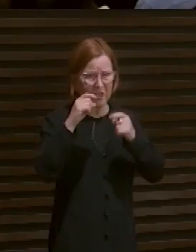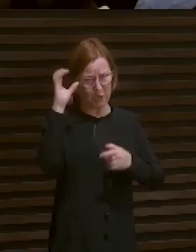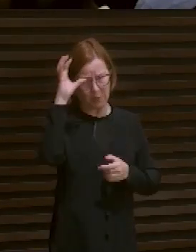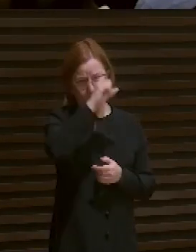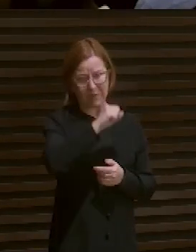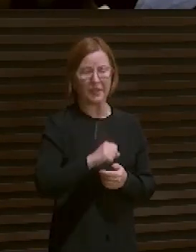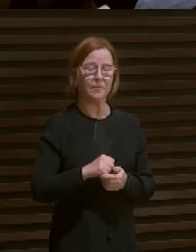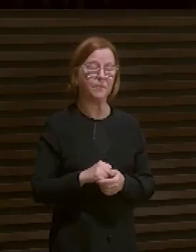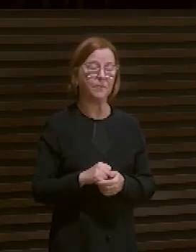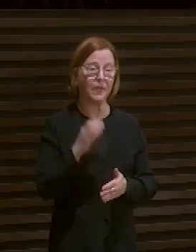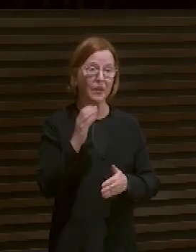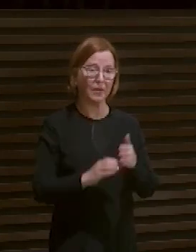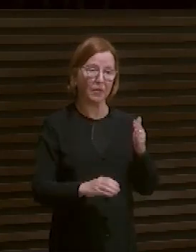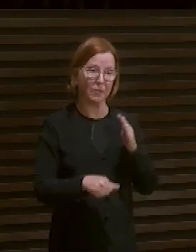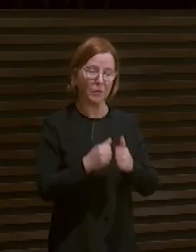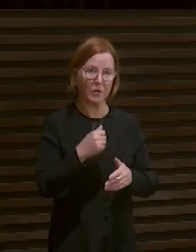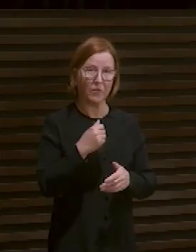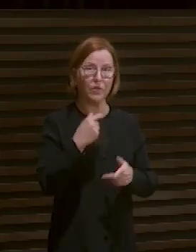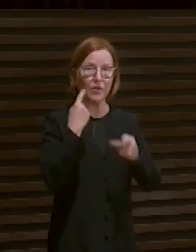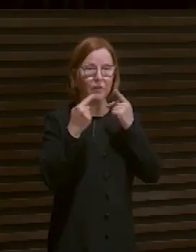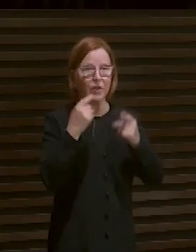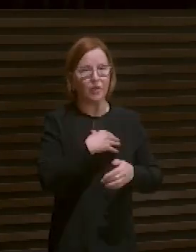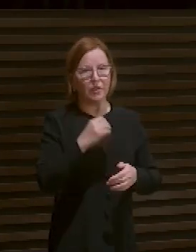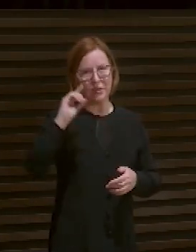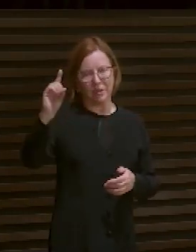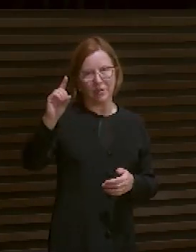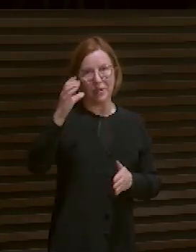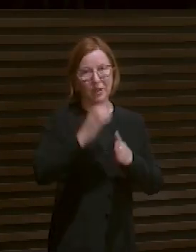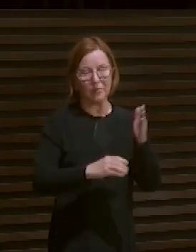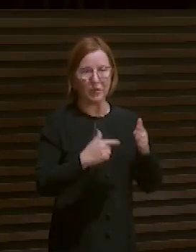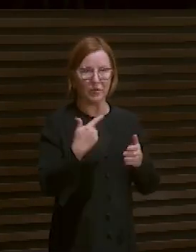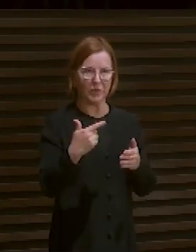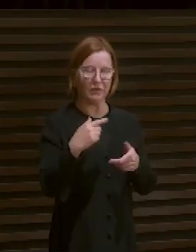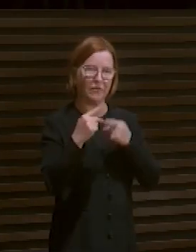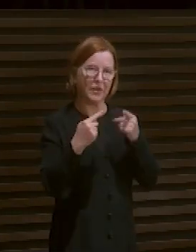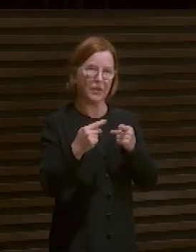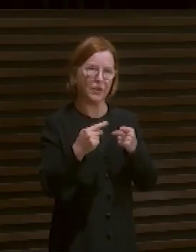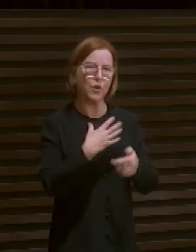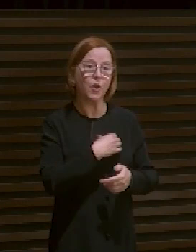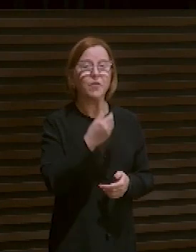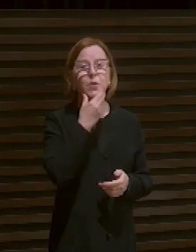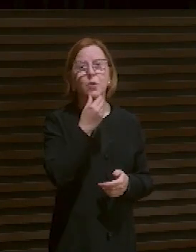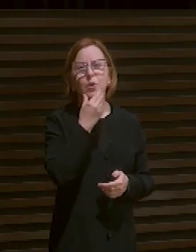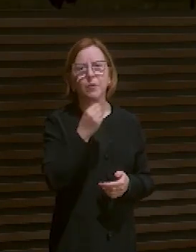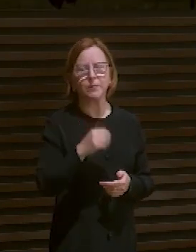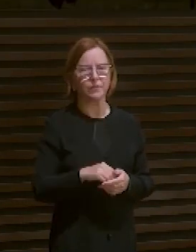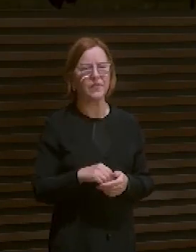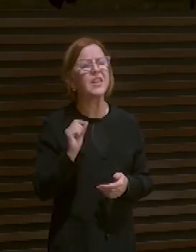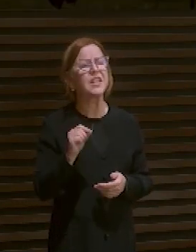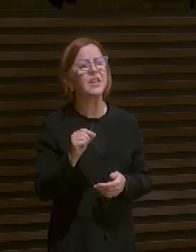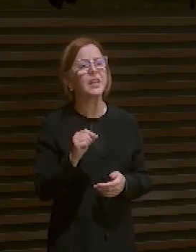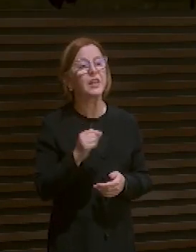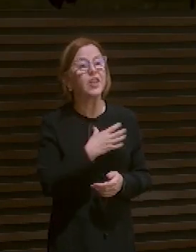capítulo 1 ele está falando do Filho de Deus. E no capítulo 2 ele está falando do Filho do homem. Quem é o Filho